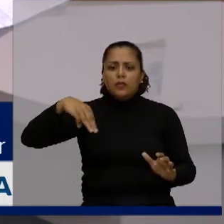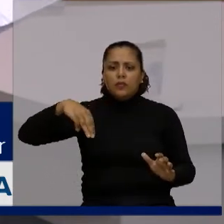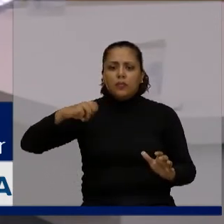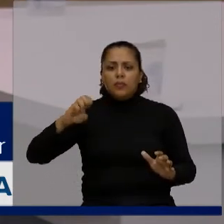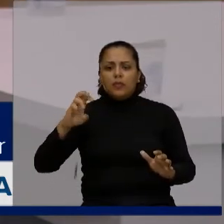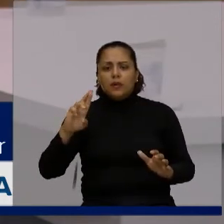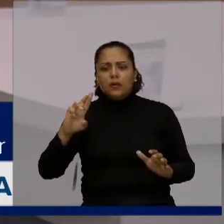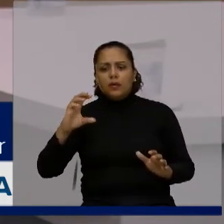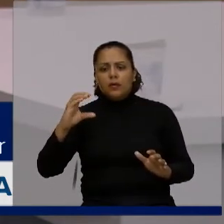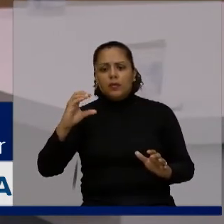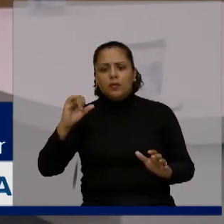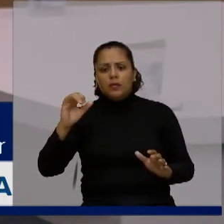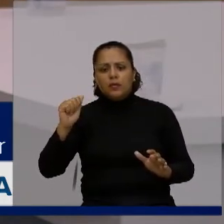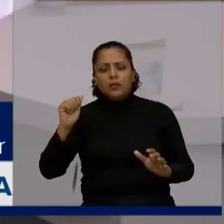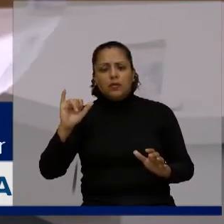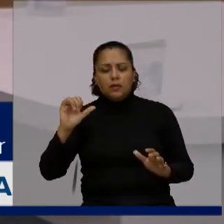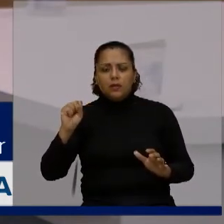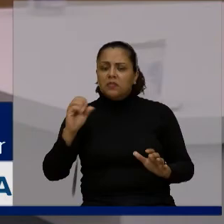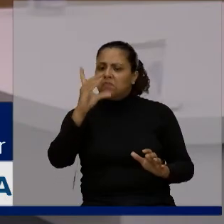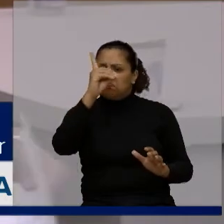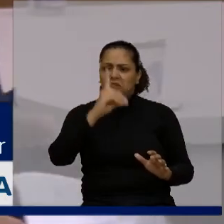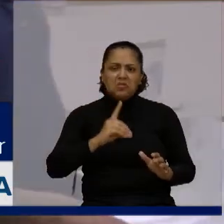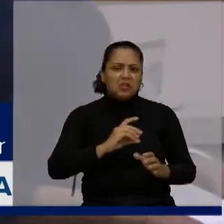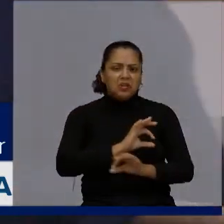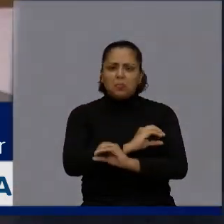sendo mandados embora sem direito nenhum.